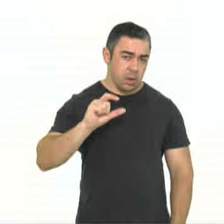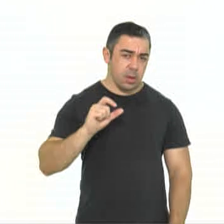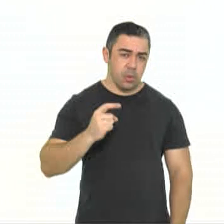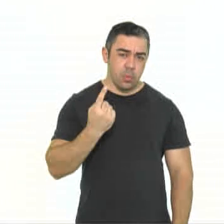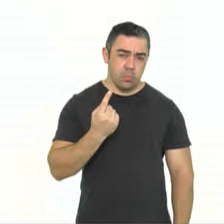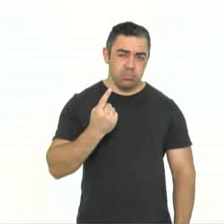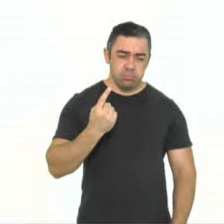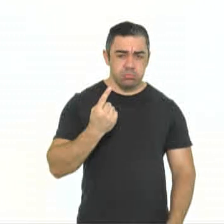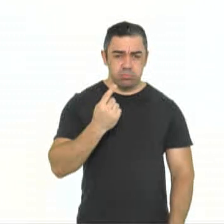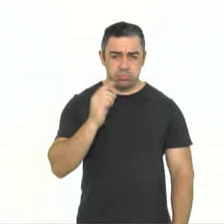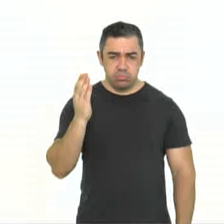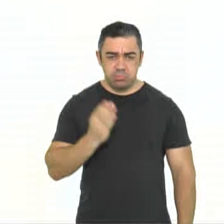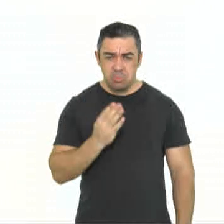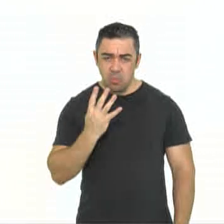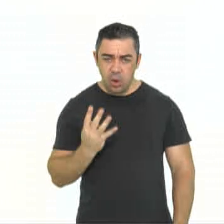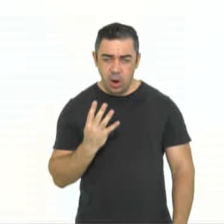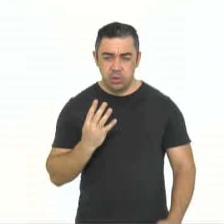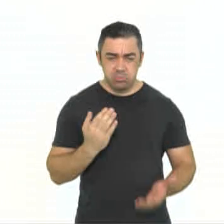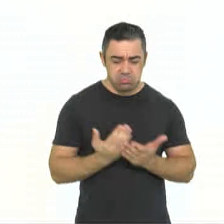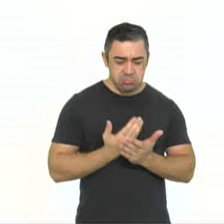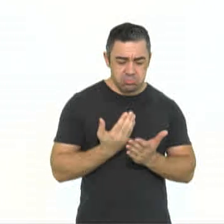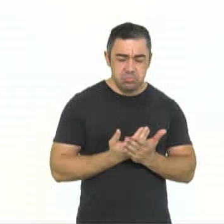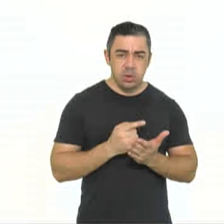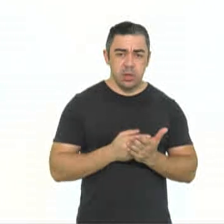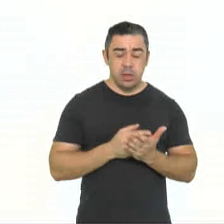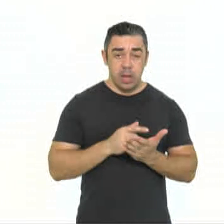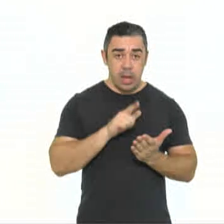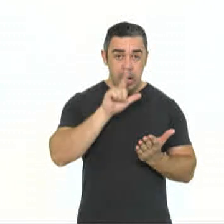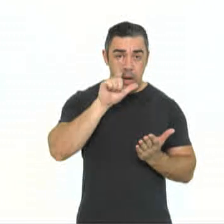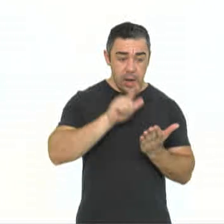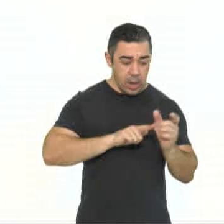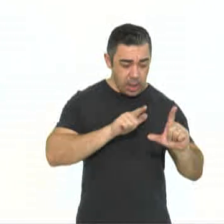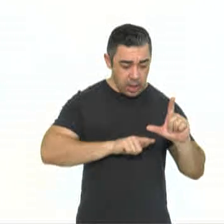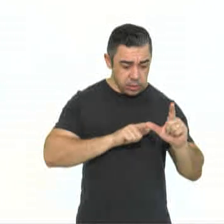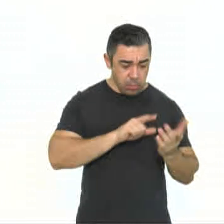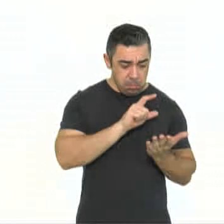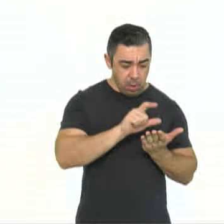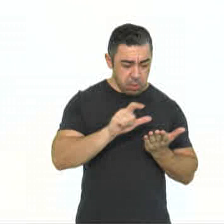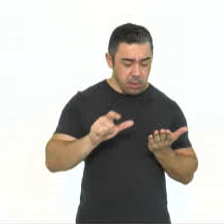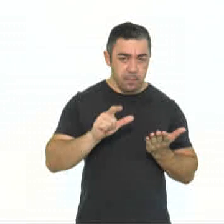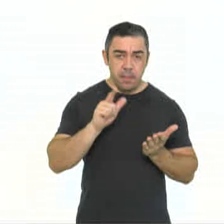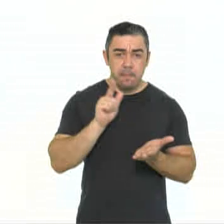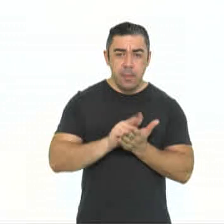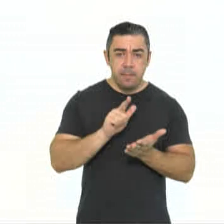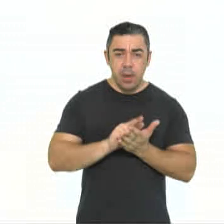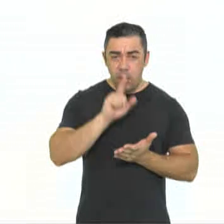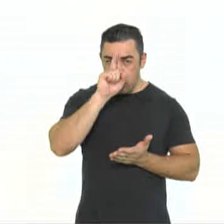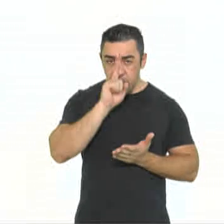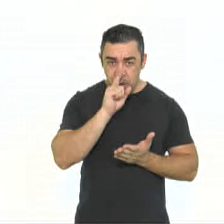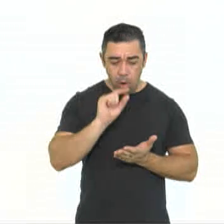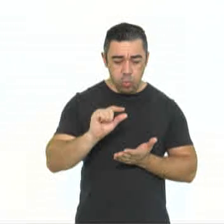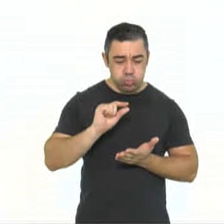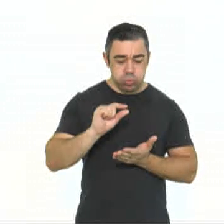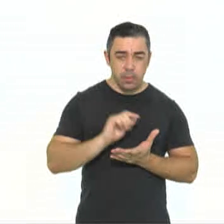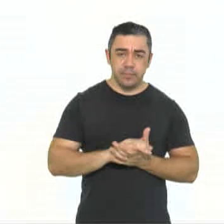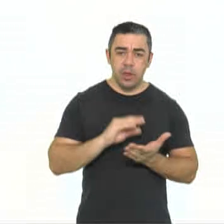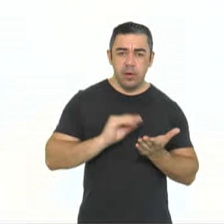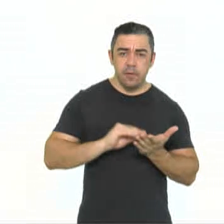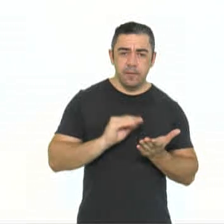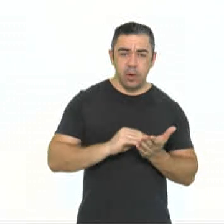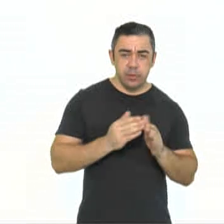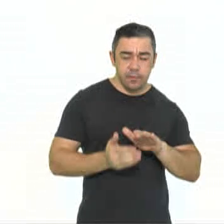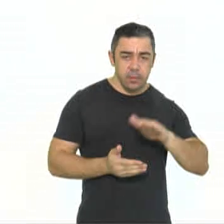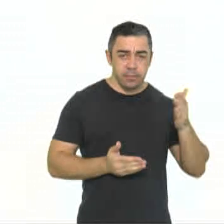antigo, encadernado em couro, impresso em grandes letras, em um papel amarelado e grosso. Faltava a folha do